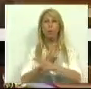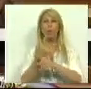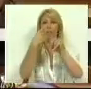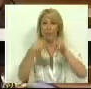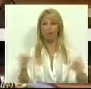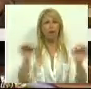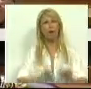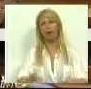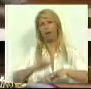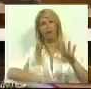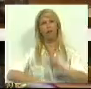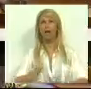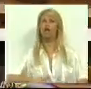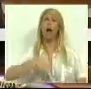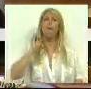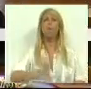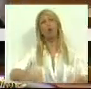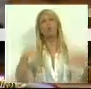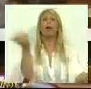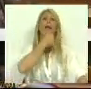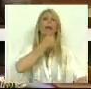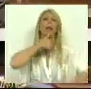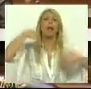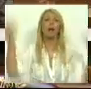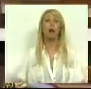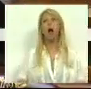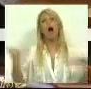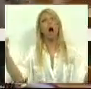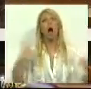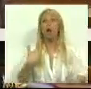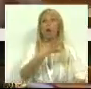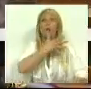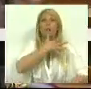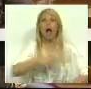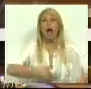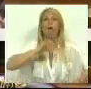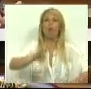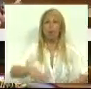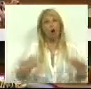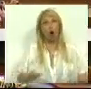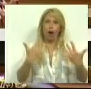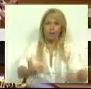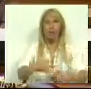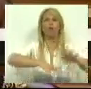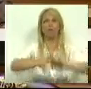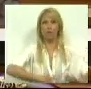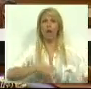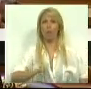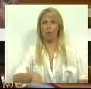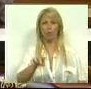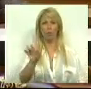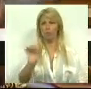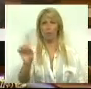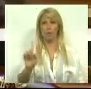um aborto porque quer, ai, eu desejo tanto fazer um aborto. Ora, vou fazer um aborto, não é assim. As pessoas não